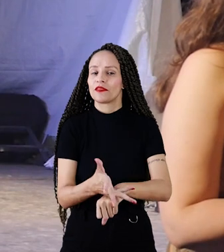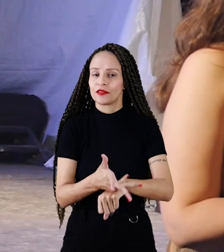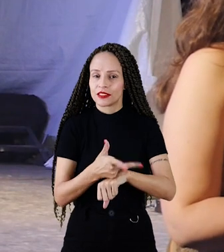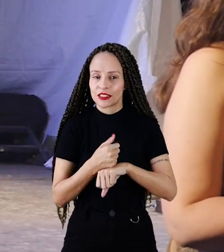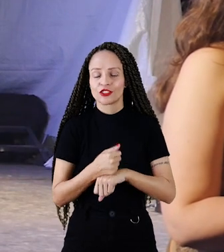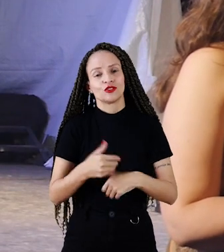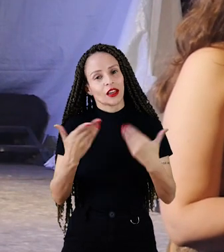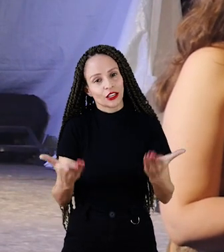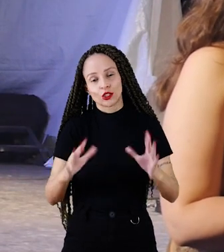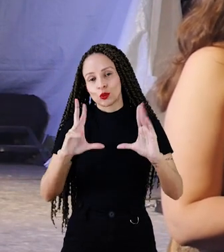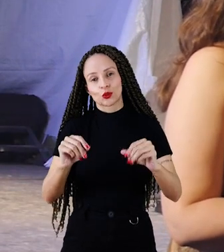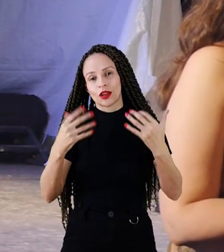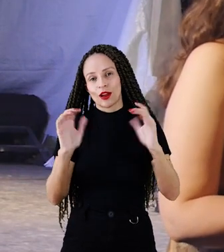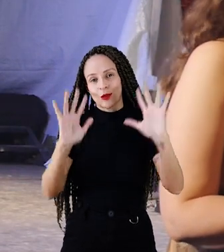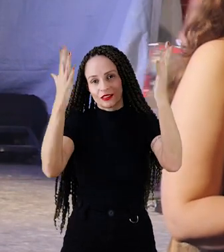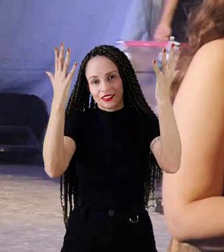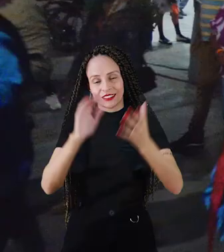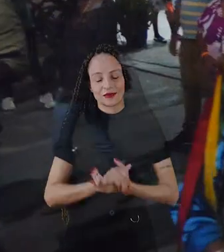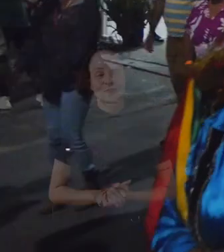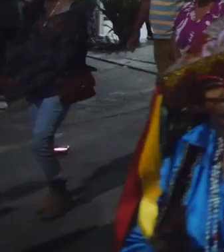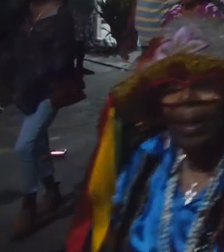eficiente e aí tudo